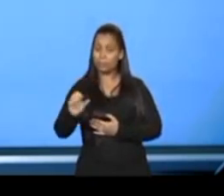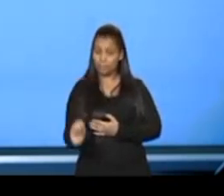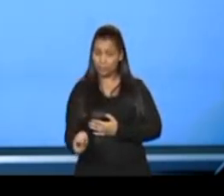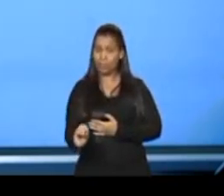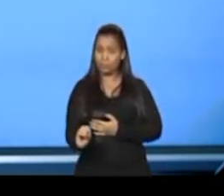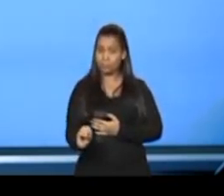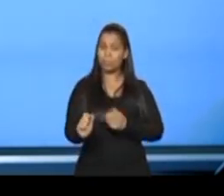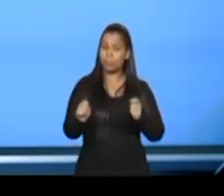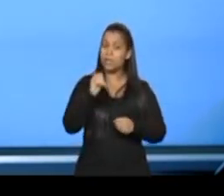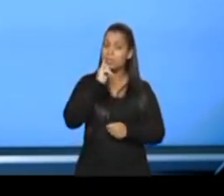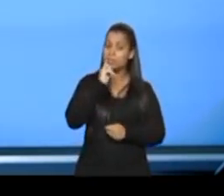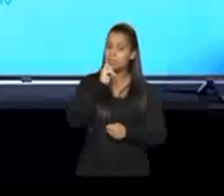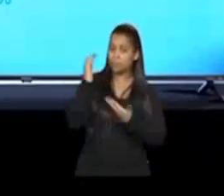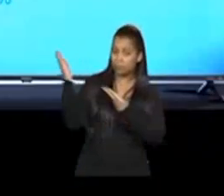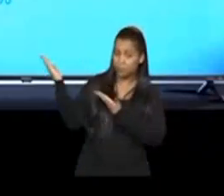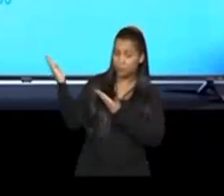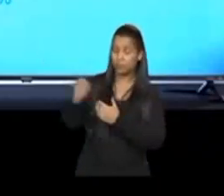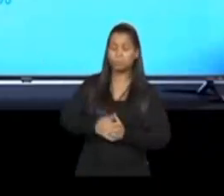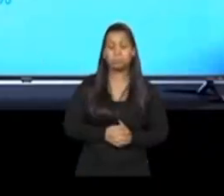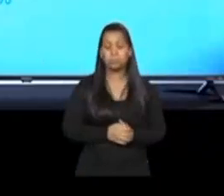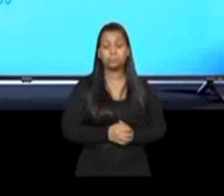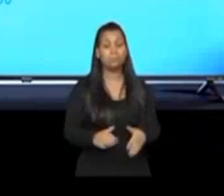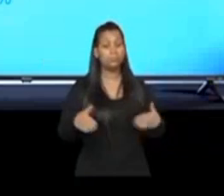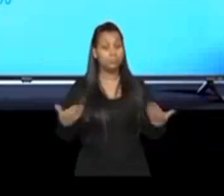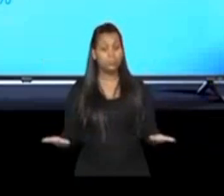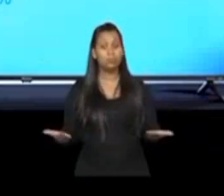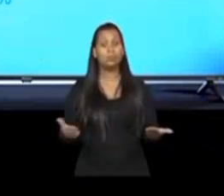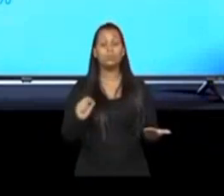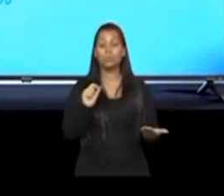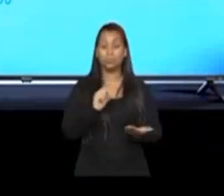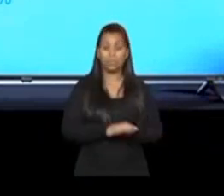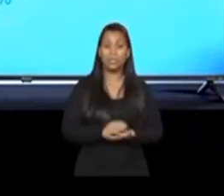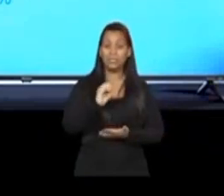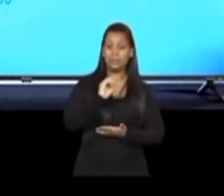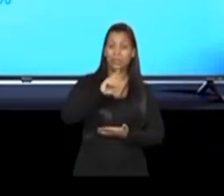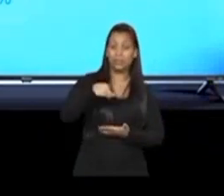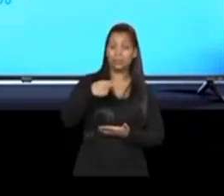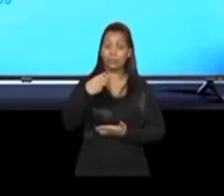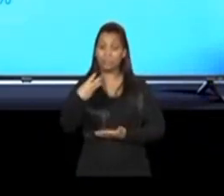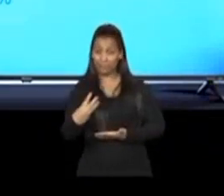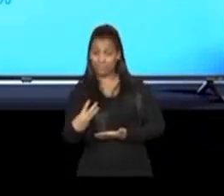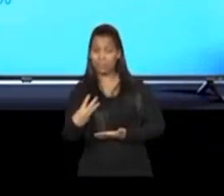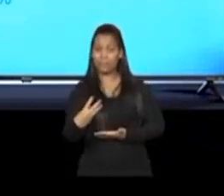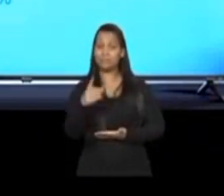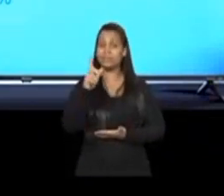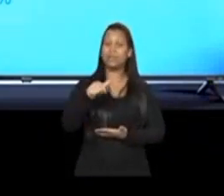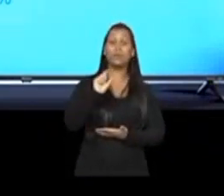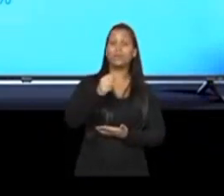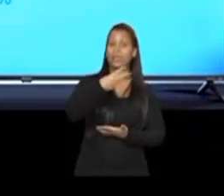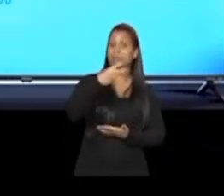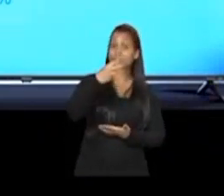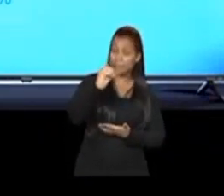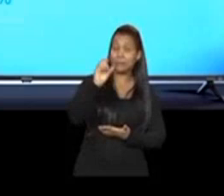cima quanto embaixo por 2. Neste caso, o decimal 0,3 corresponde a